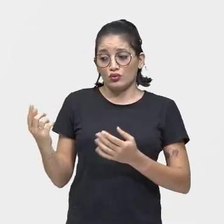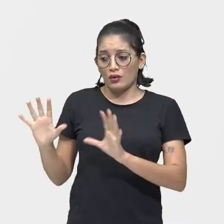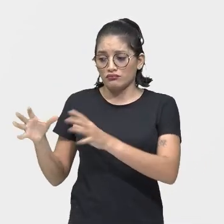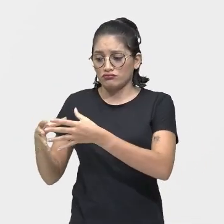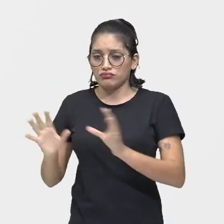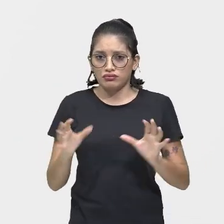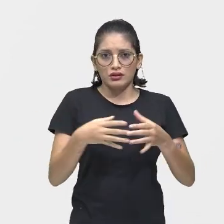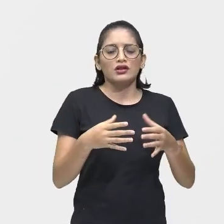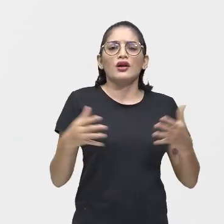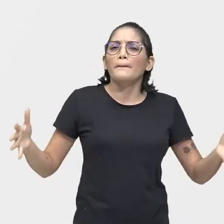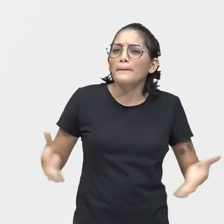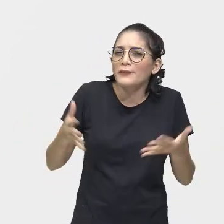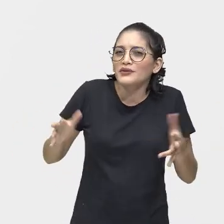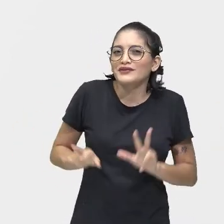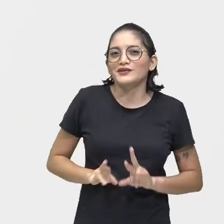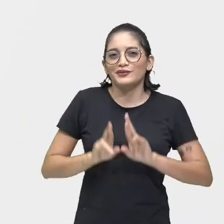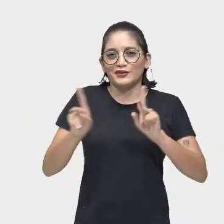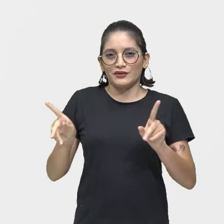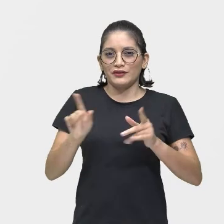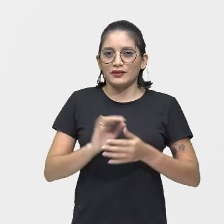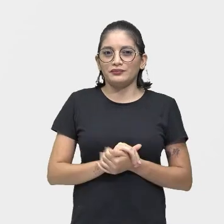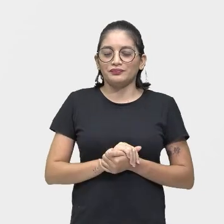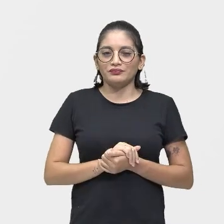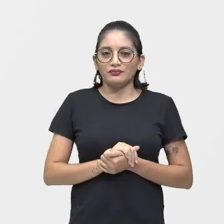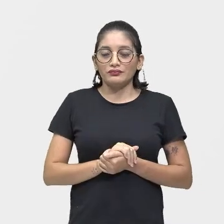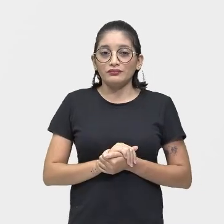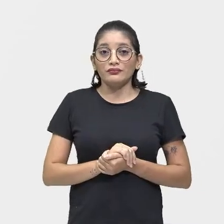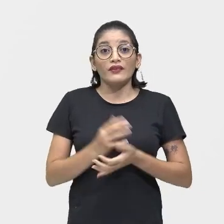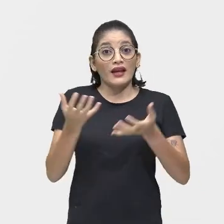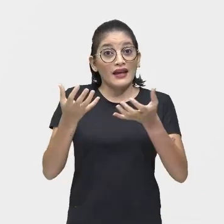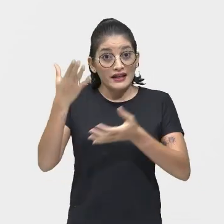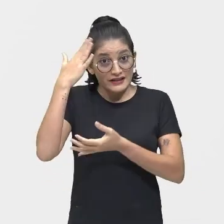tinham motivações diferentes. Diferencie